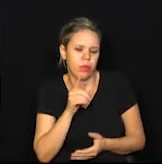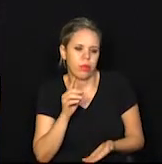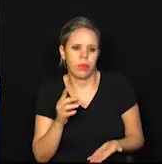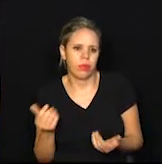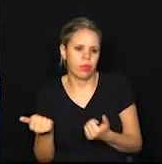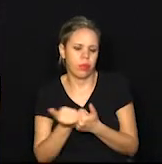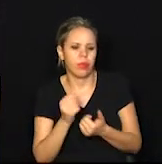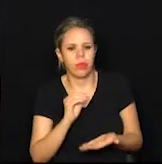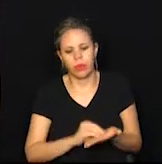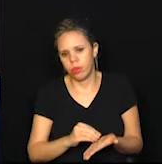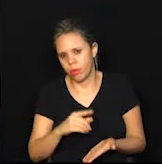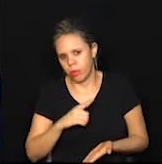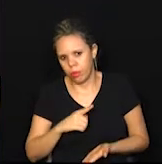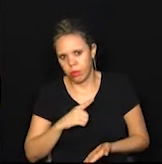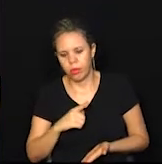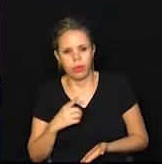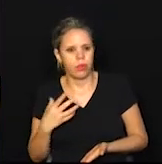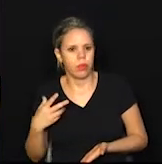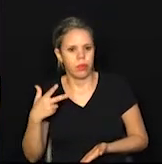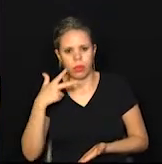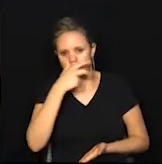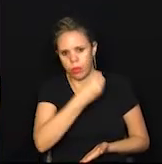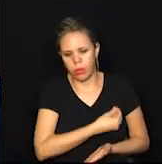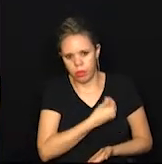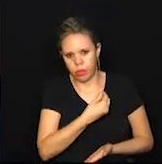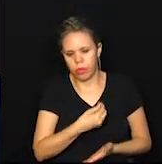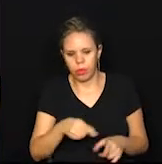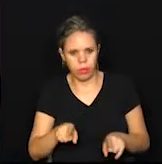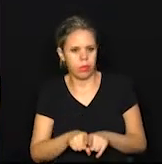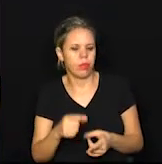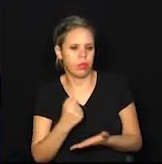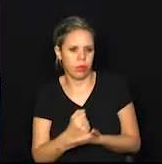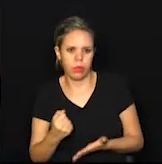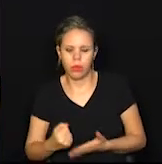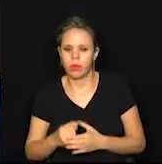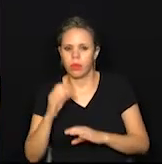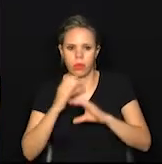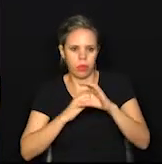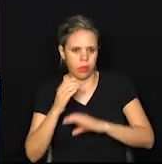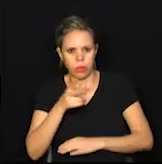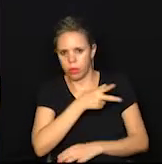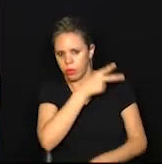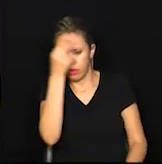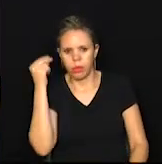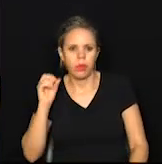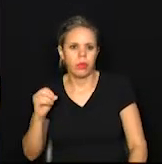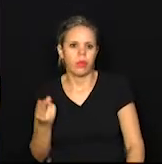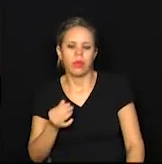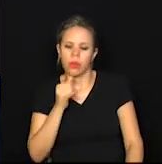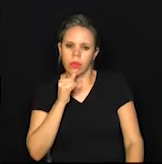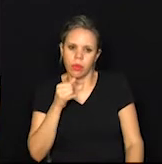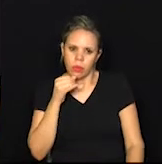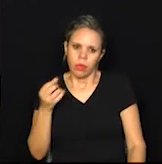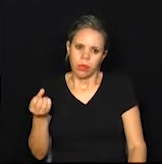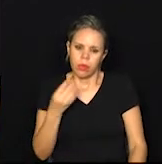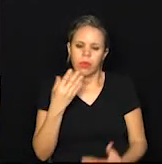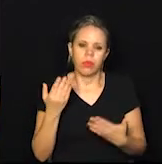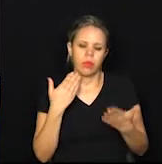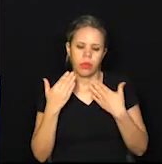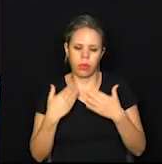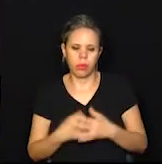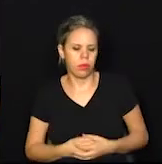tem. Questão do salva-vidas, também ser contratado por meio de concurso público, ou também uma nova